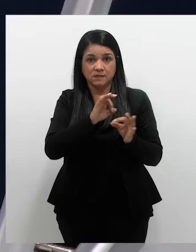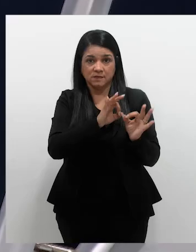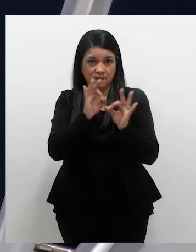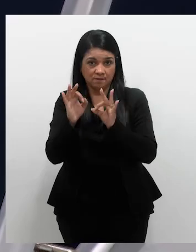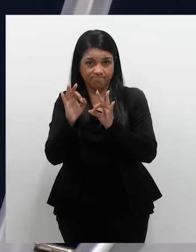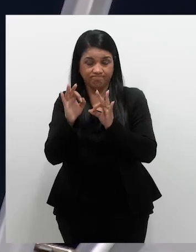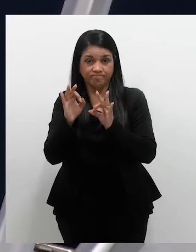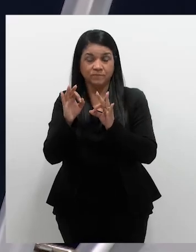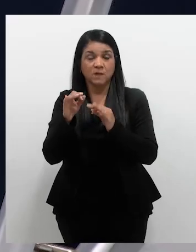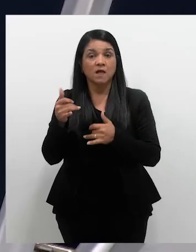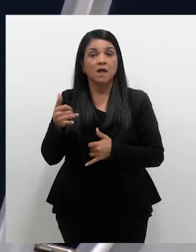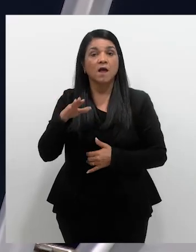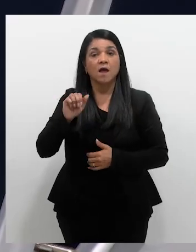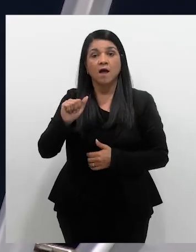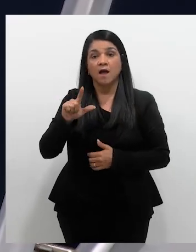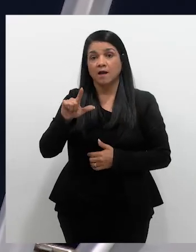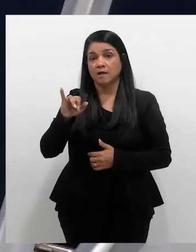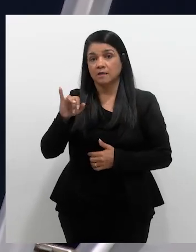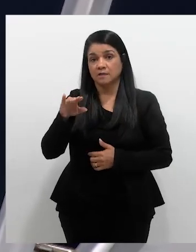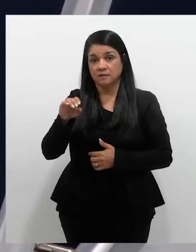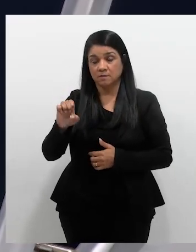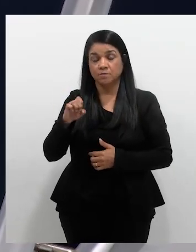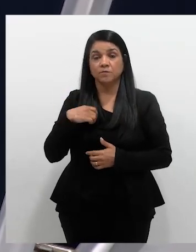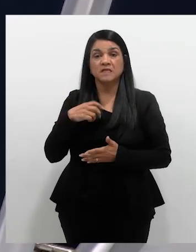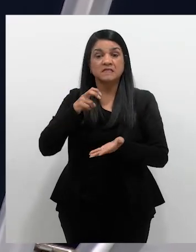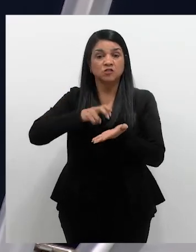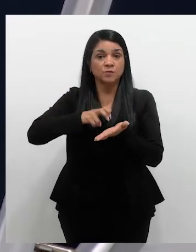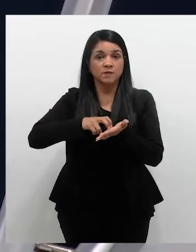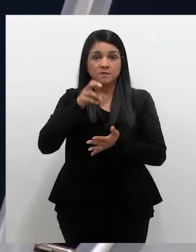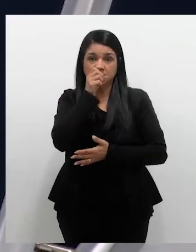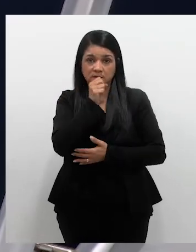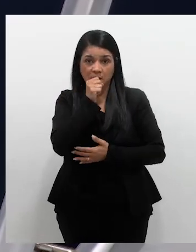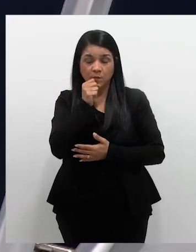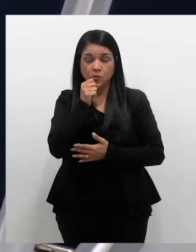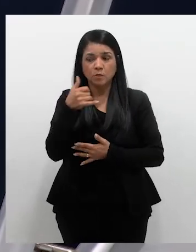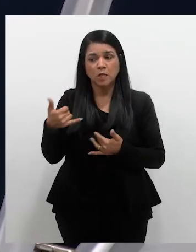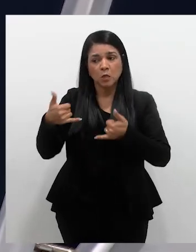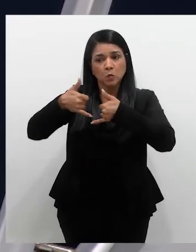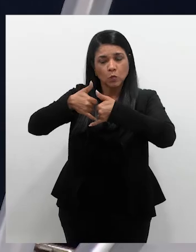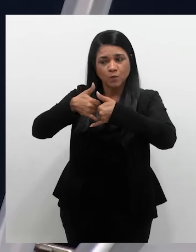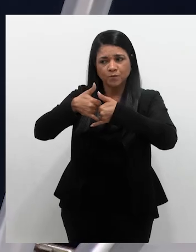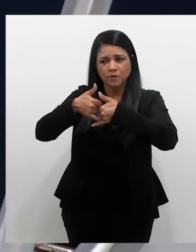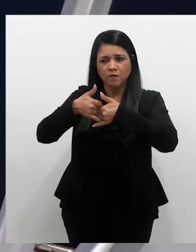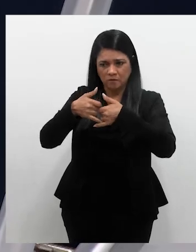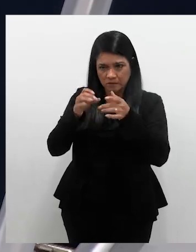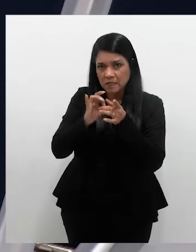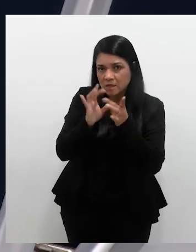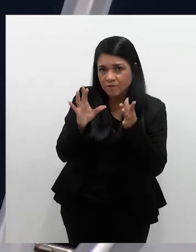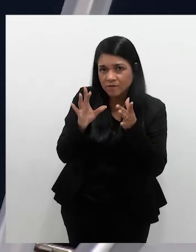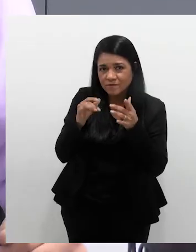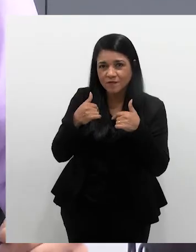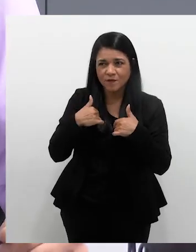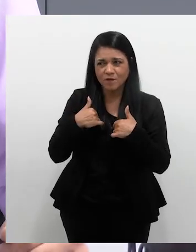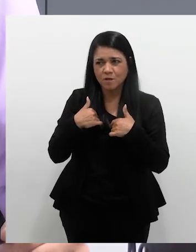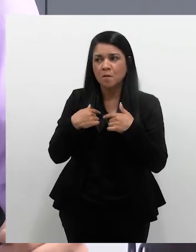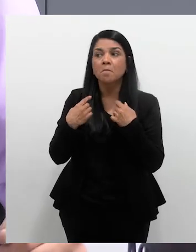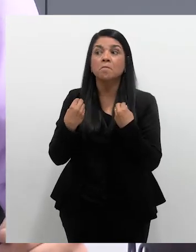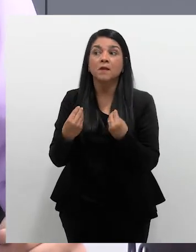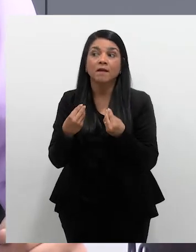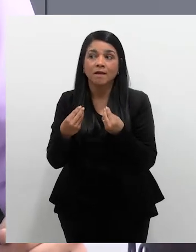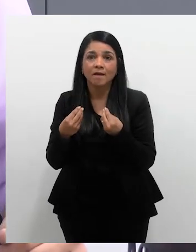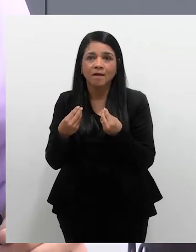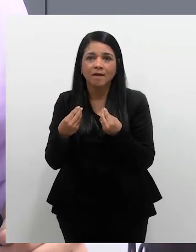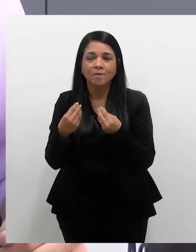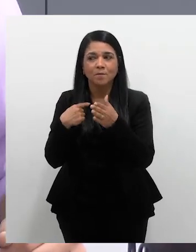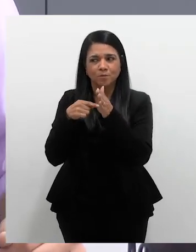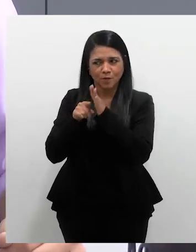importantíssimas. A Alice me ligou, Simone, era um sábado de manhã, você está disponível? Eu falei assim, tô, pra quê? Primeiro tô, depois pra quê?